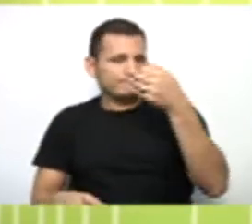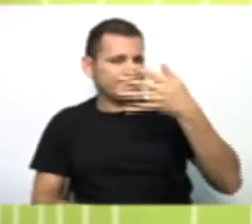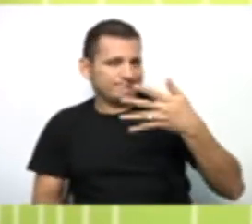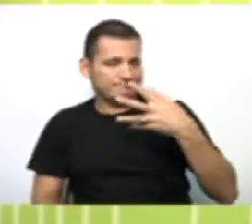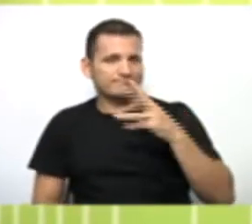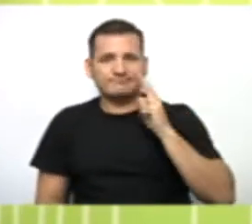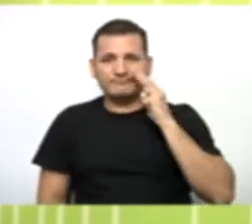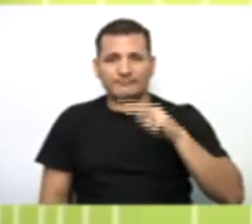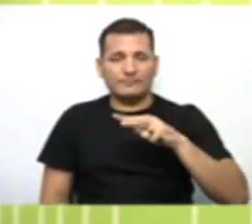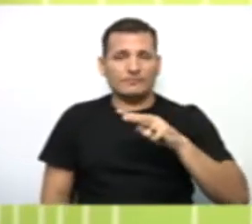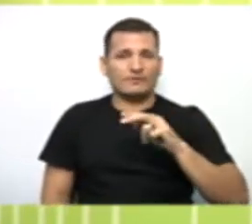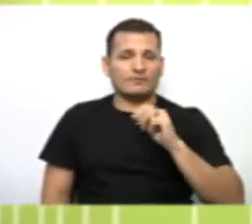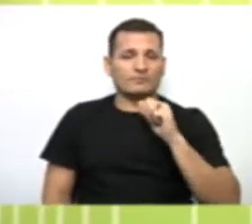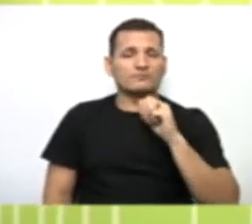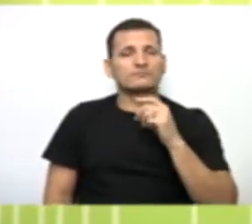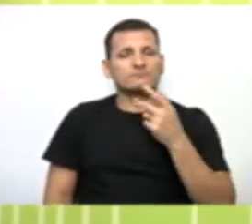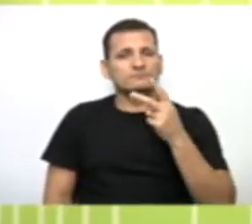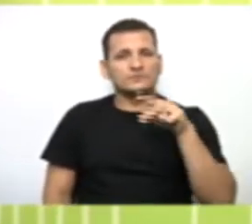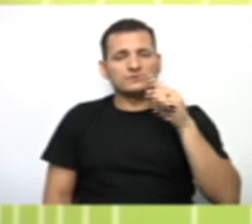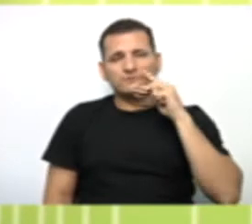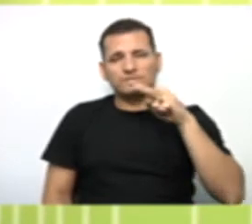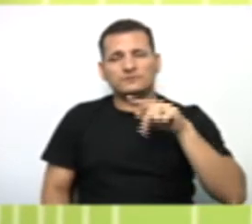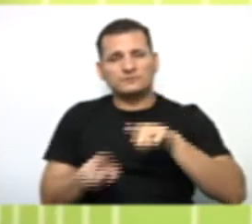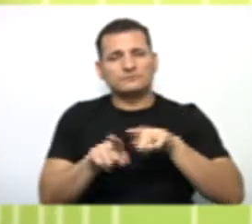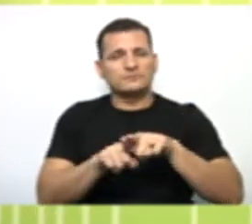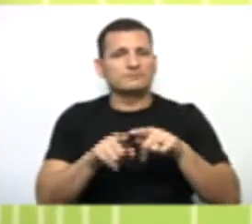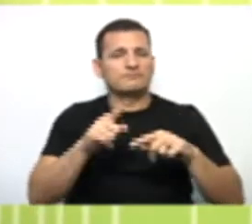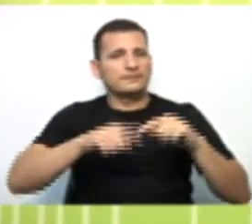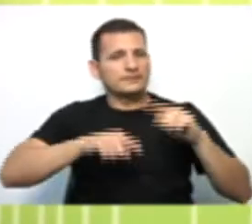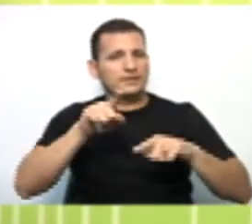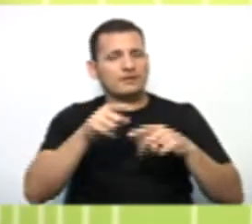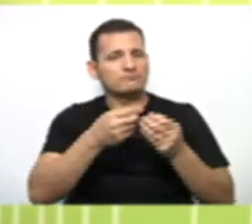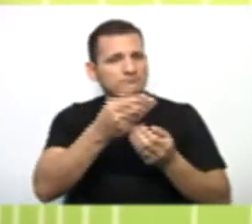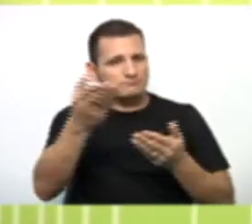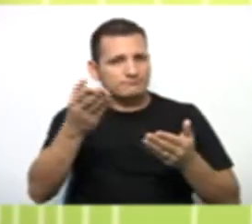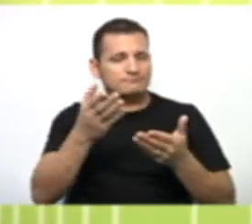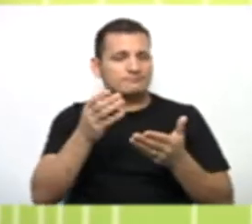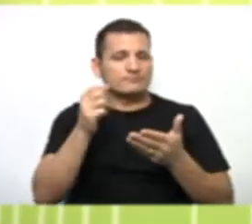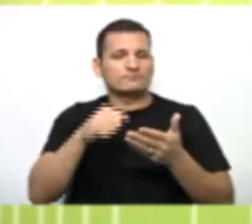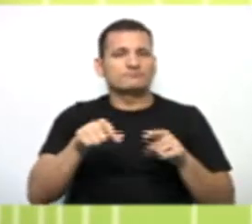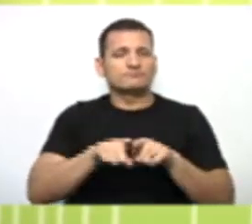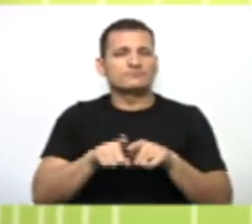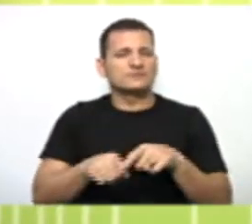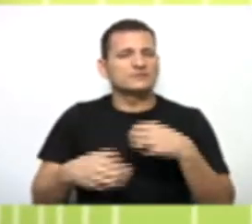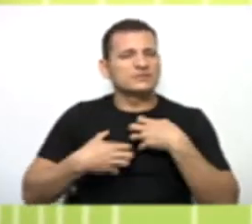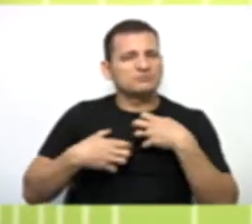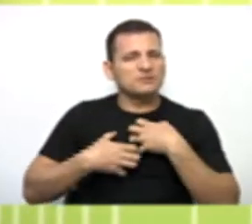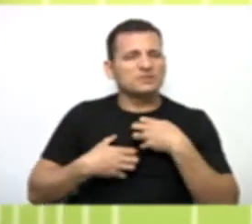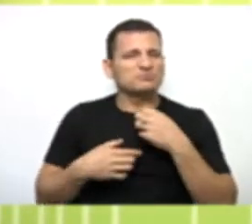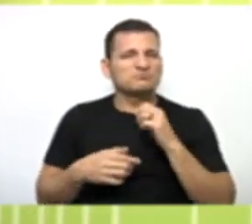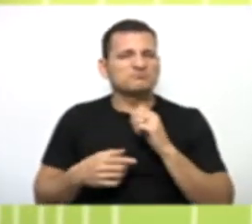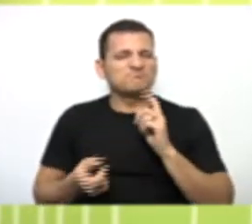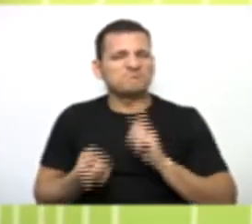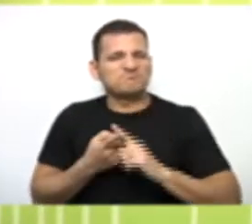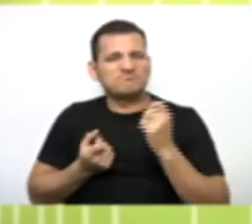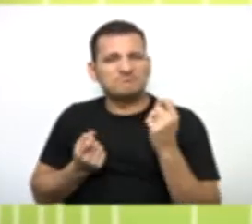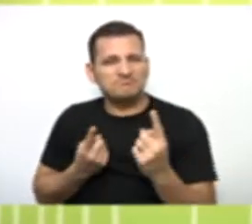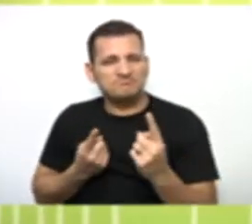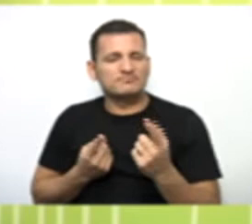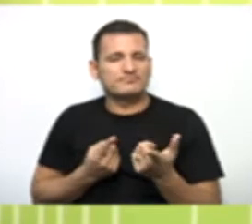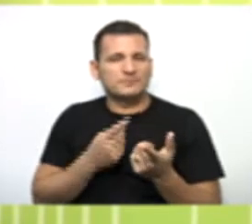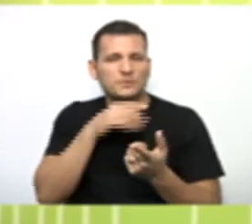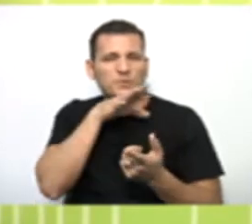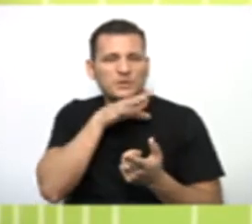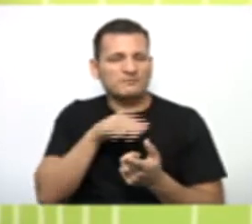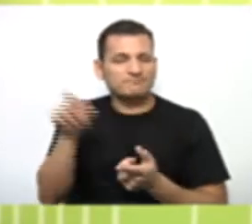Pode gerar, né, como você vai ver também no material que foi disponibilizado, pode gerar um sentimento de vingança, né, um sentimento